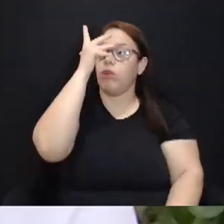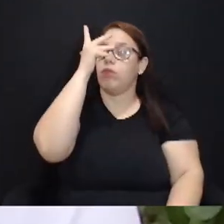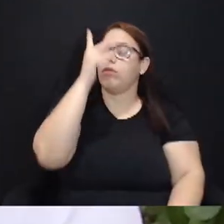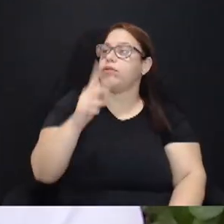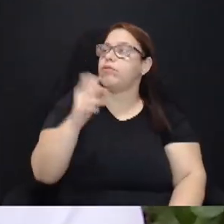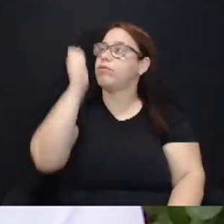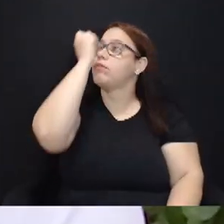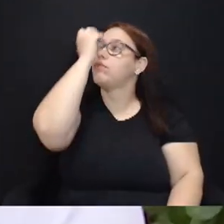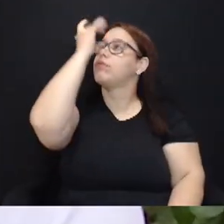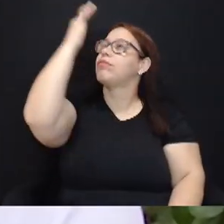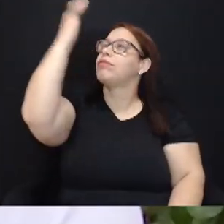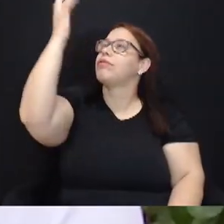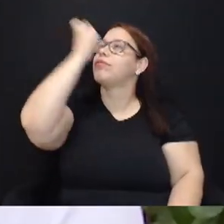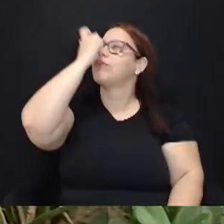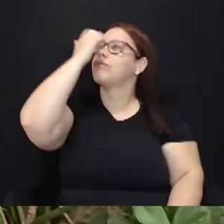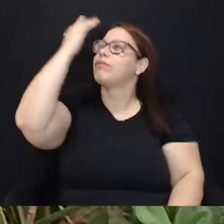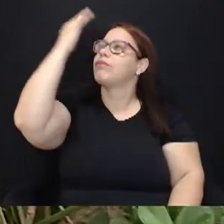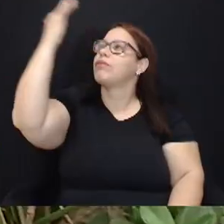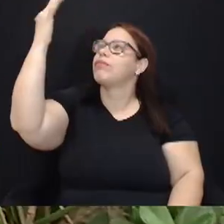flores.